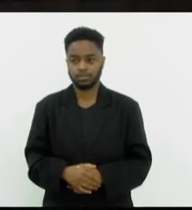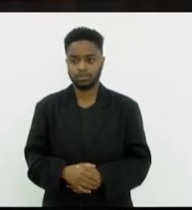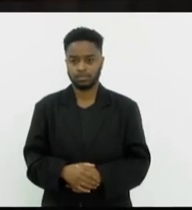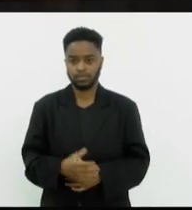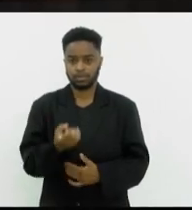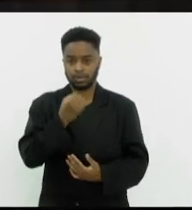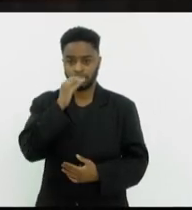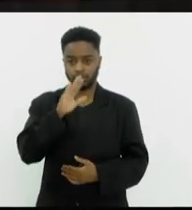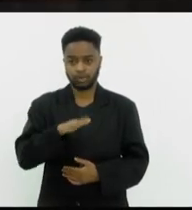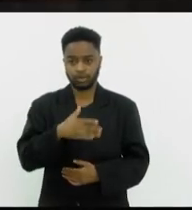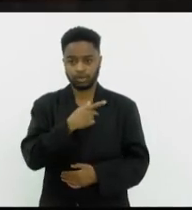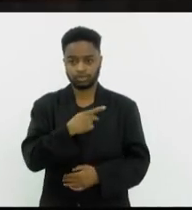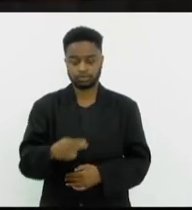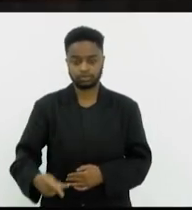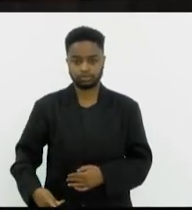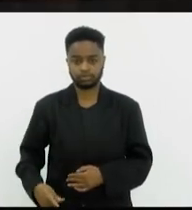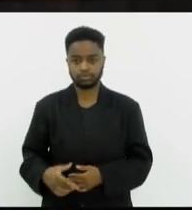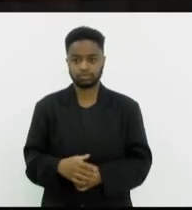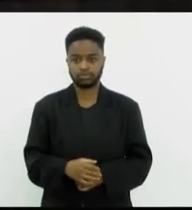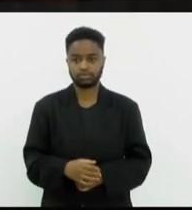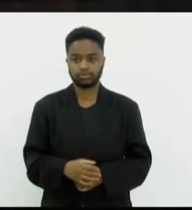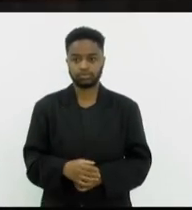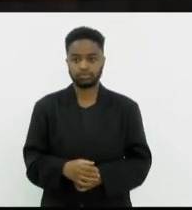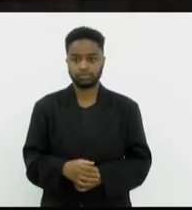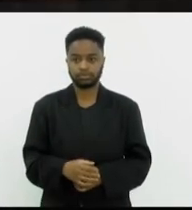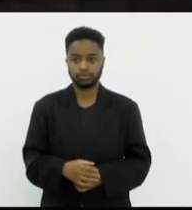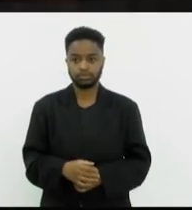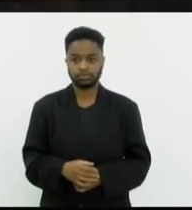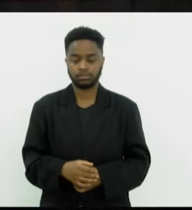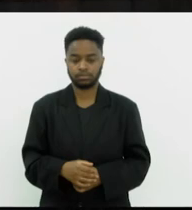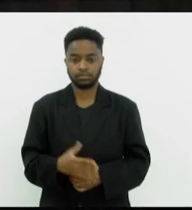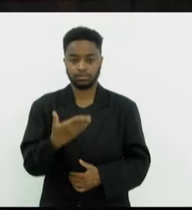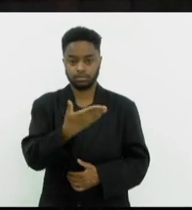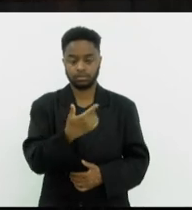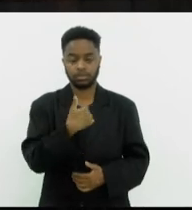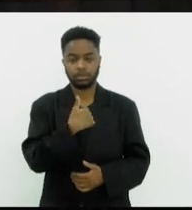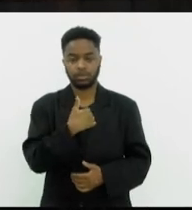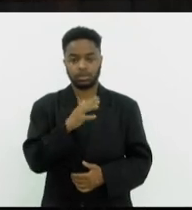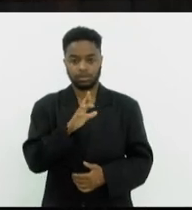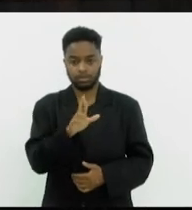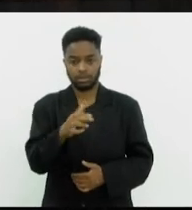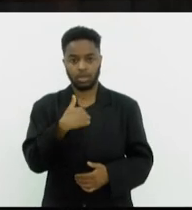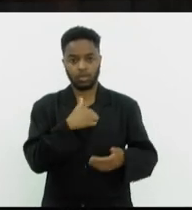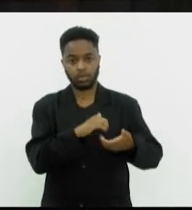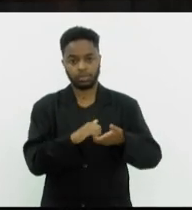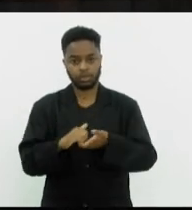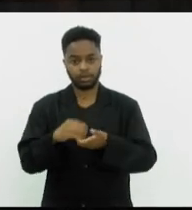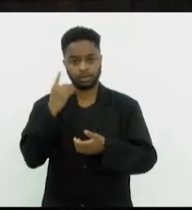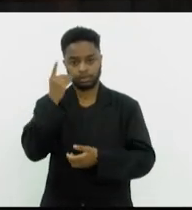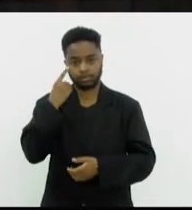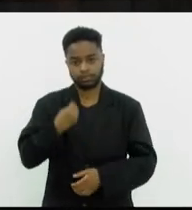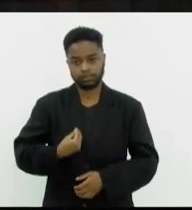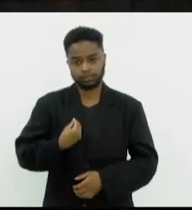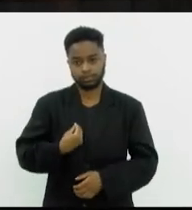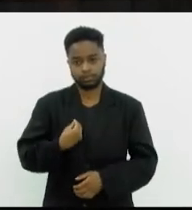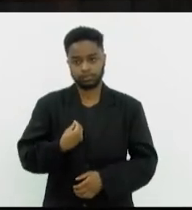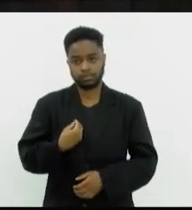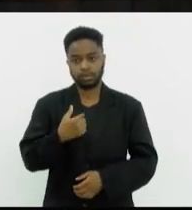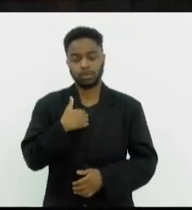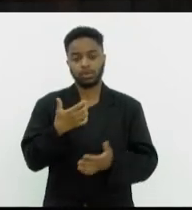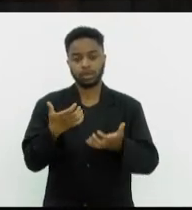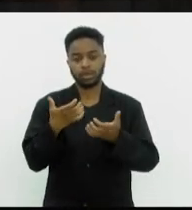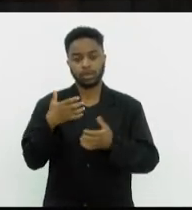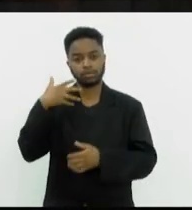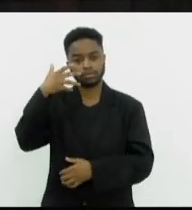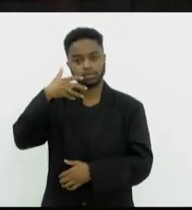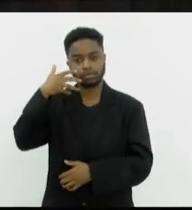Boa tarde, senhor presidente. Na figura de Vossa Excelência, cumprimento a todos os deputados aqui presentes. Quero fazer a parte a quem me